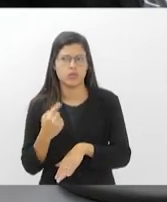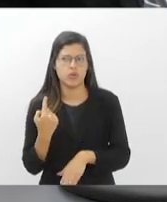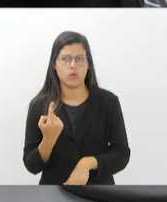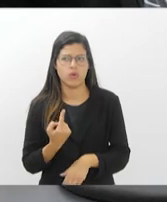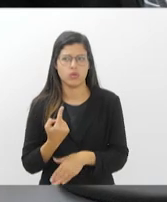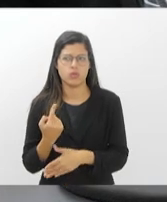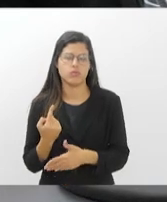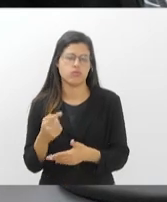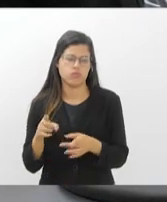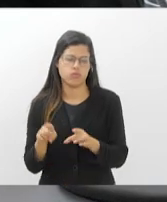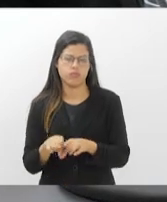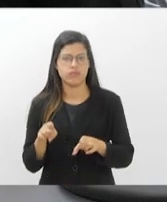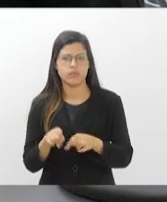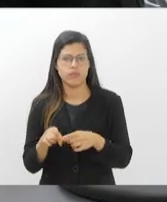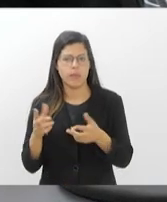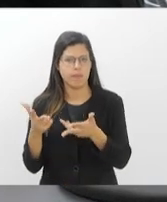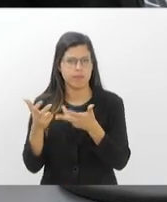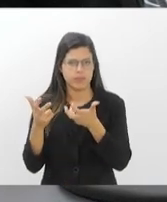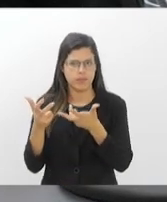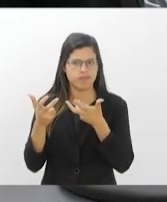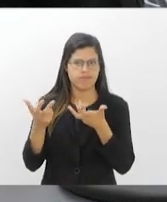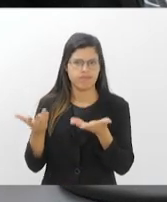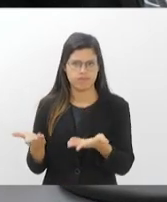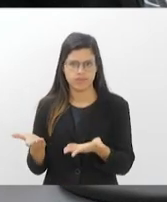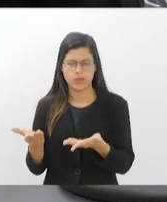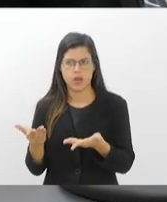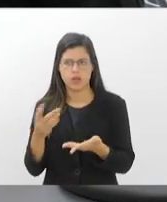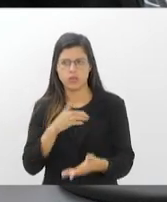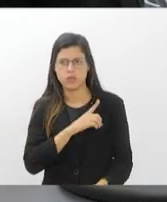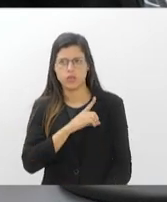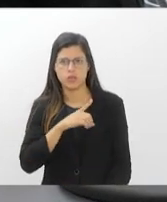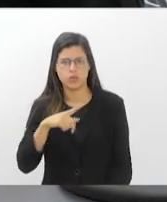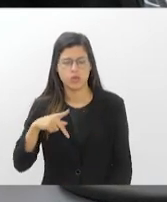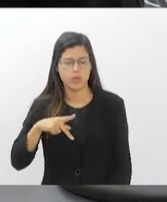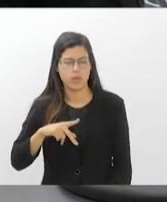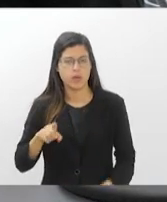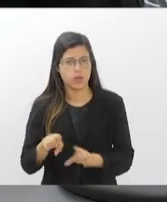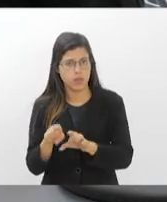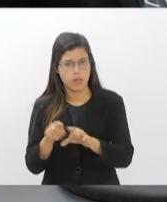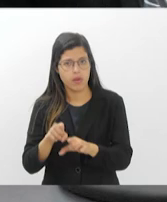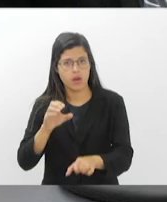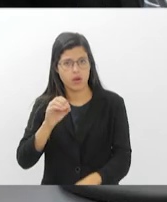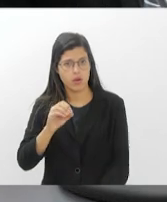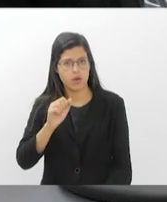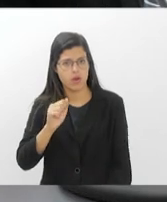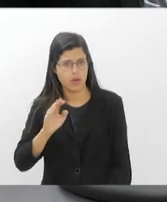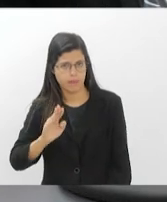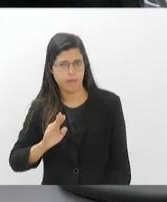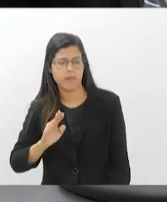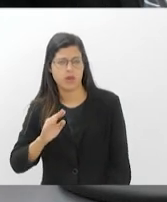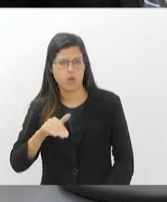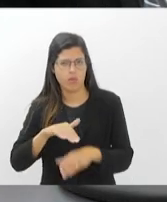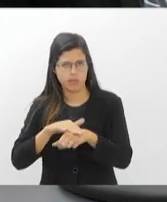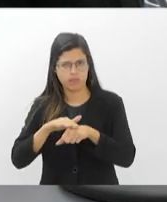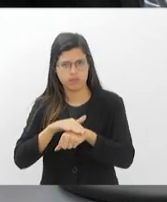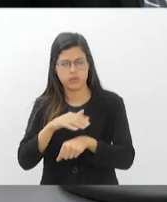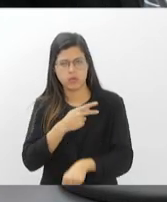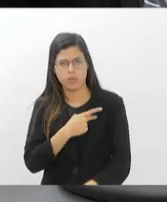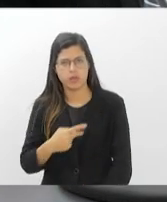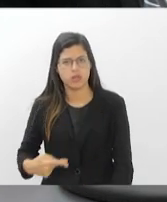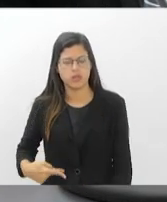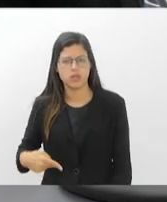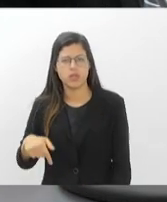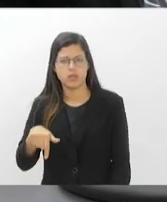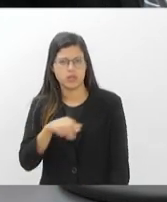a defensoria. E ouvir também a OAB. Falei esses dias também com o presidente da OAB Seccional Rio de Janeiro, e